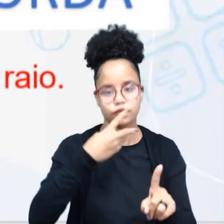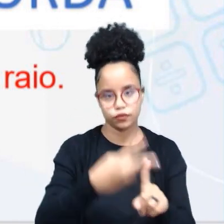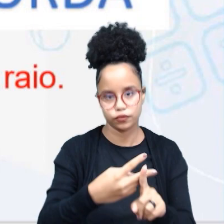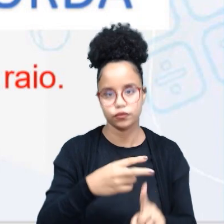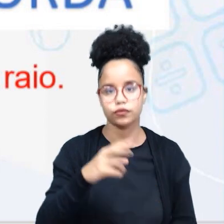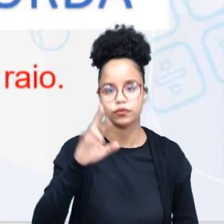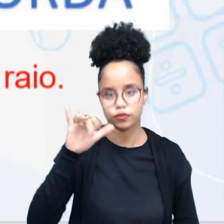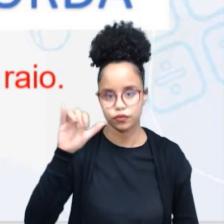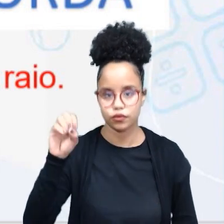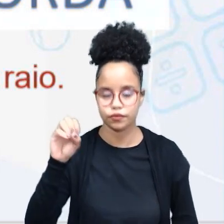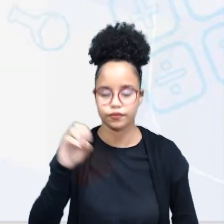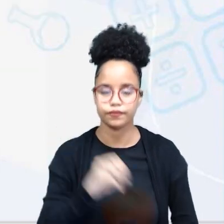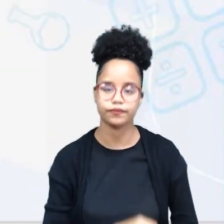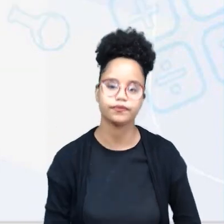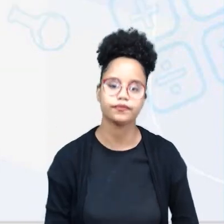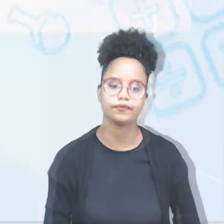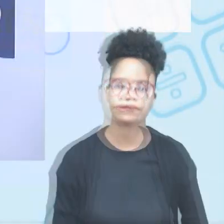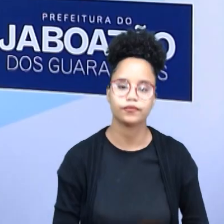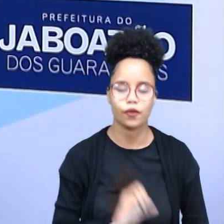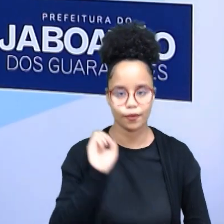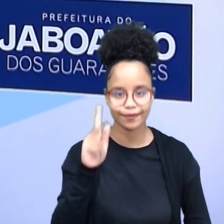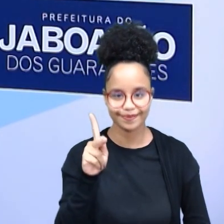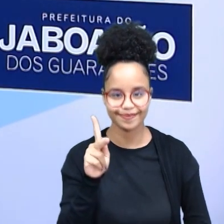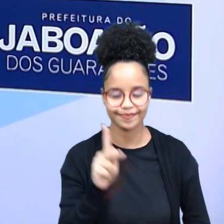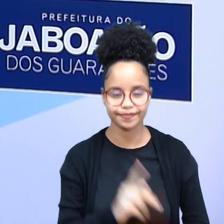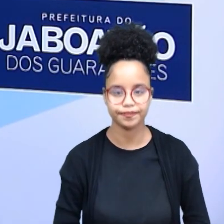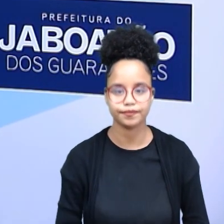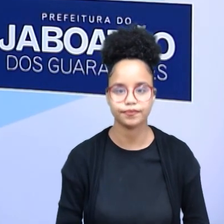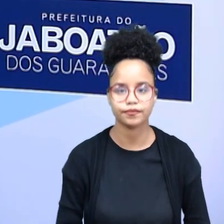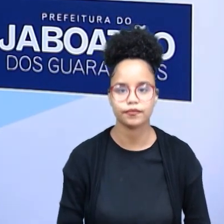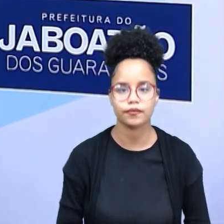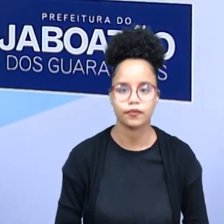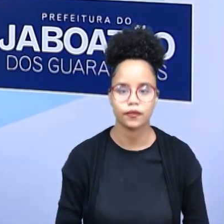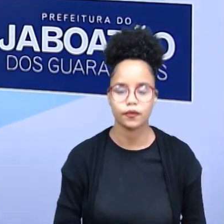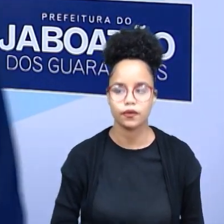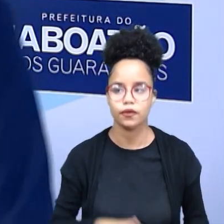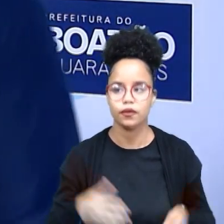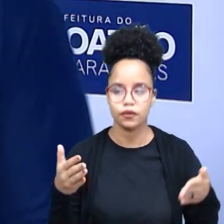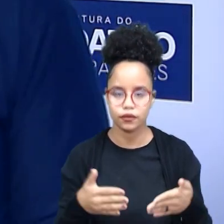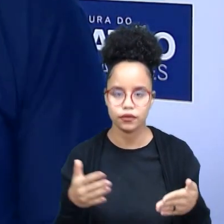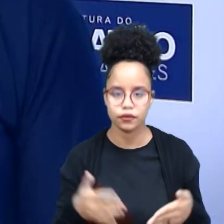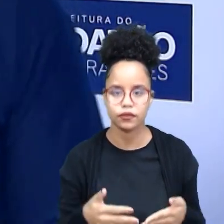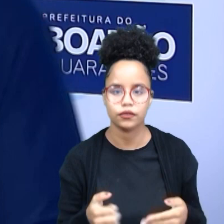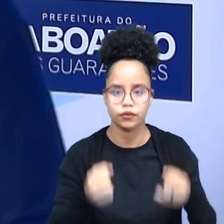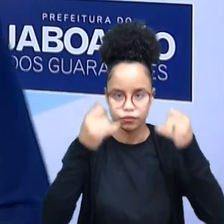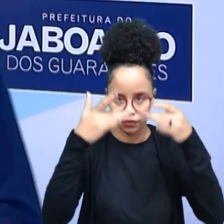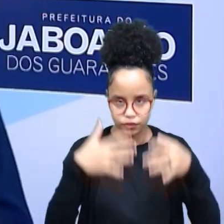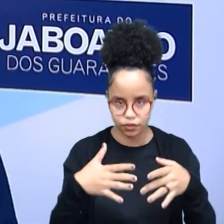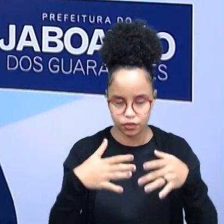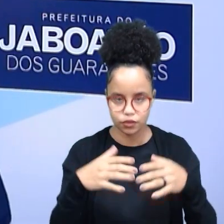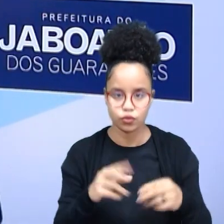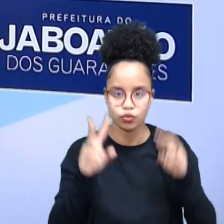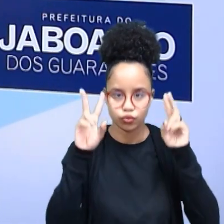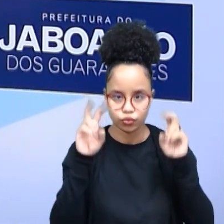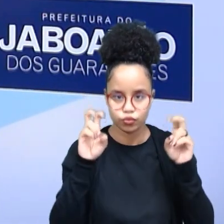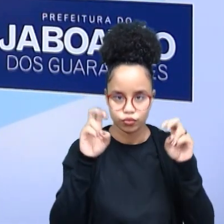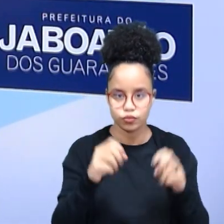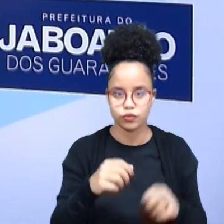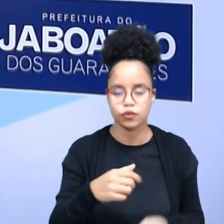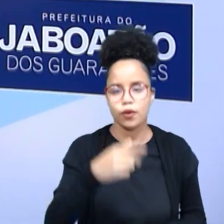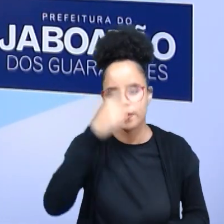da medida do raio ok minha gente e aí agora a gente vai falar um pouco sobre o matemático importante